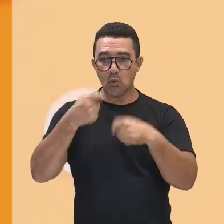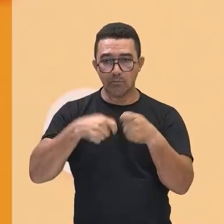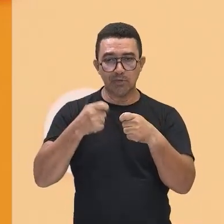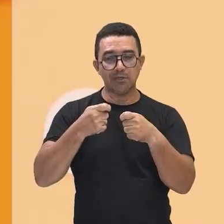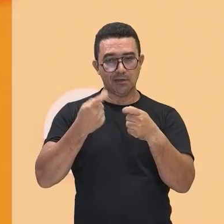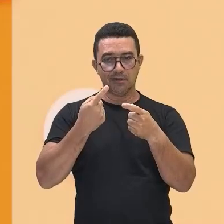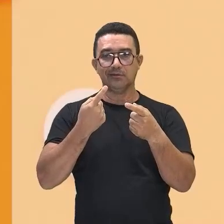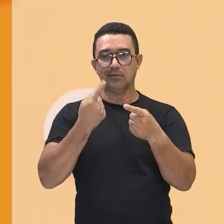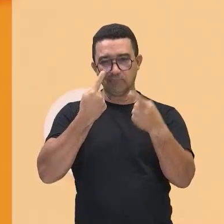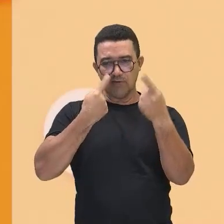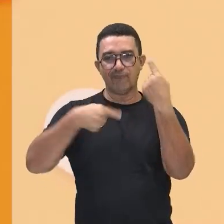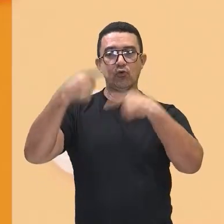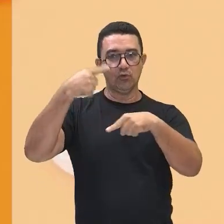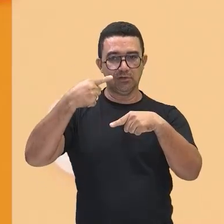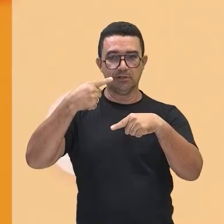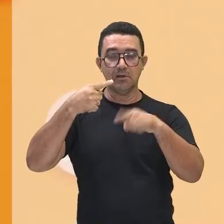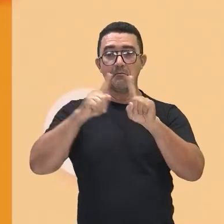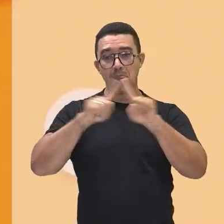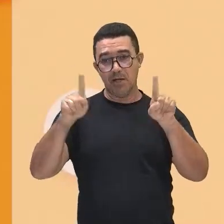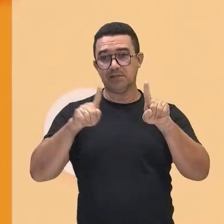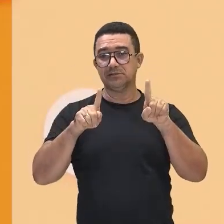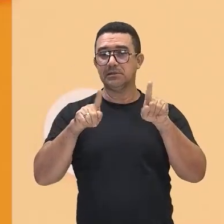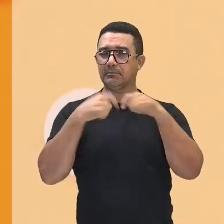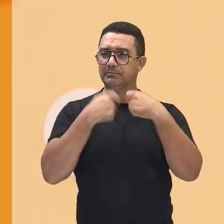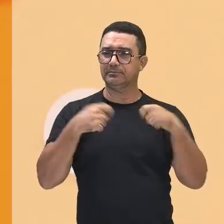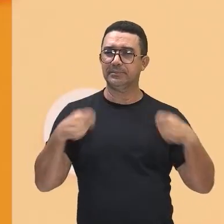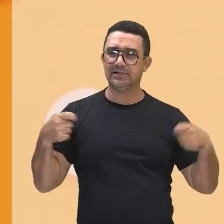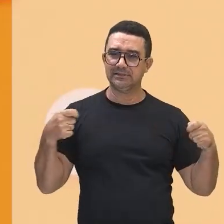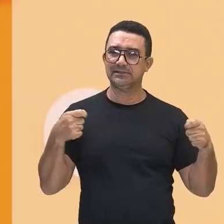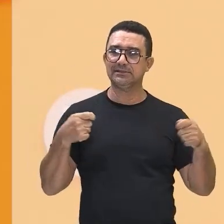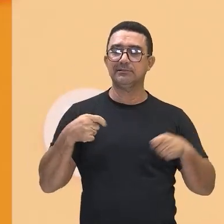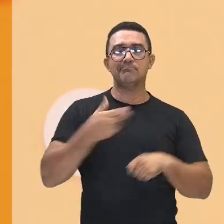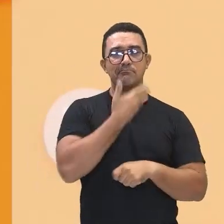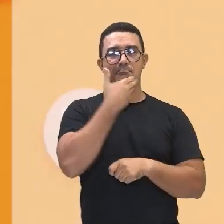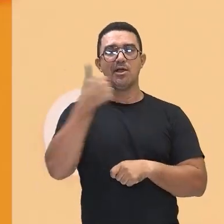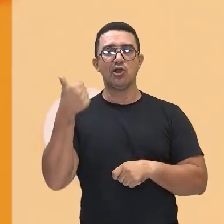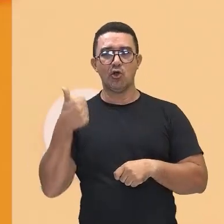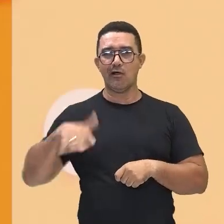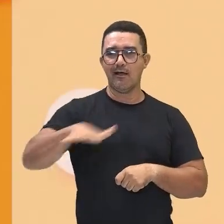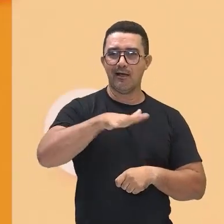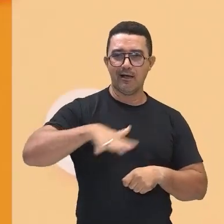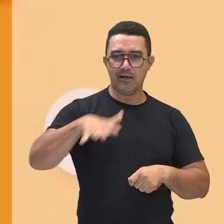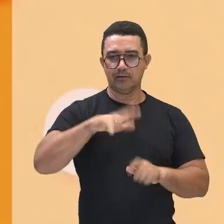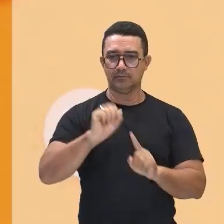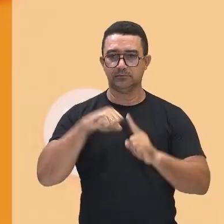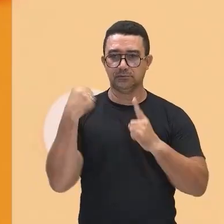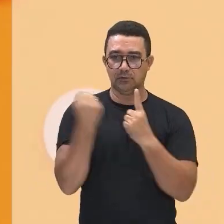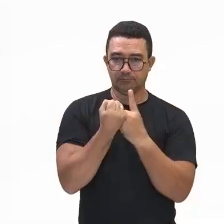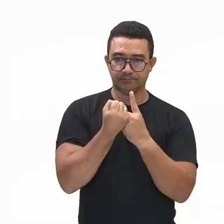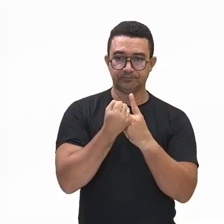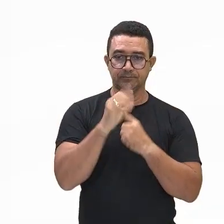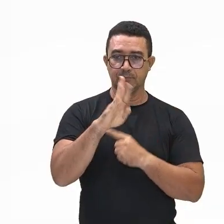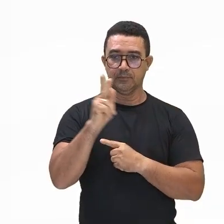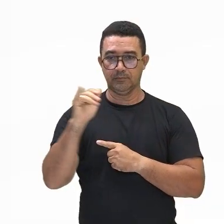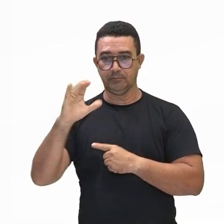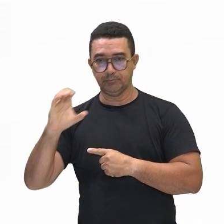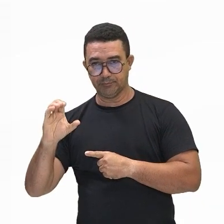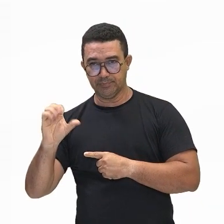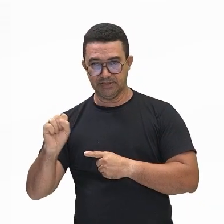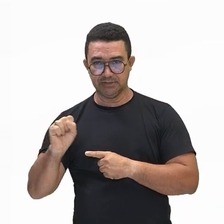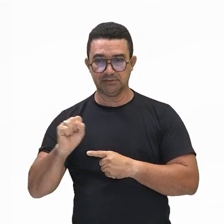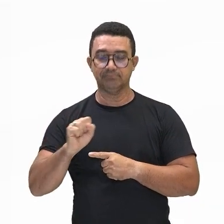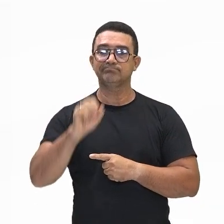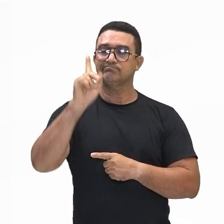evoluída, porém tem que melhorar o quê? A parte social. Tá certo? Então, olha só, o BRICS, gente, vai ter, né,